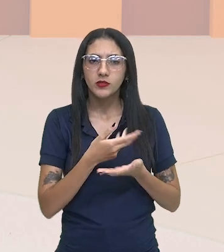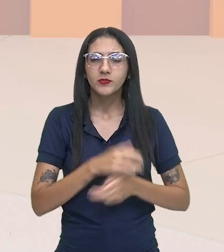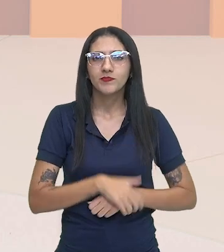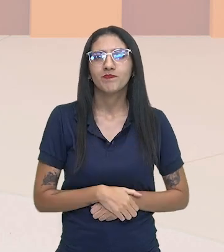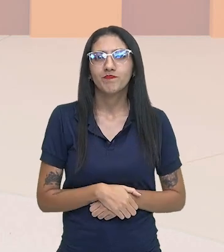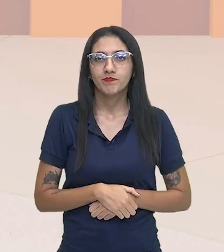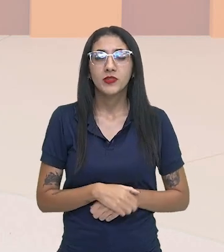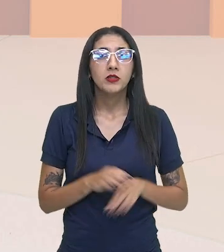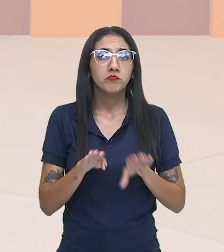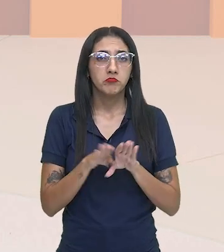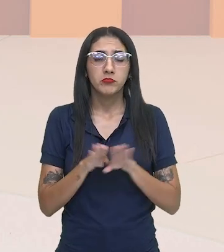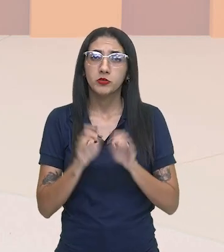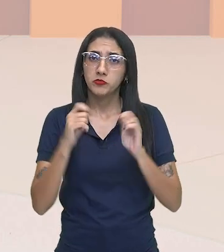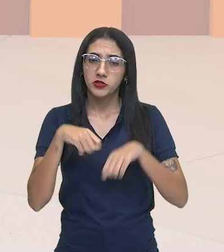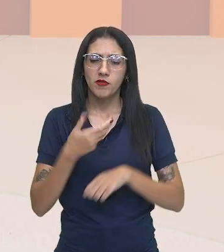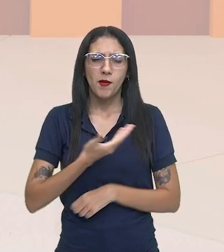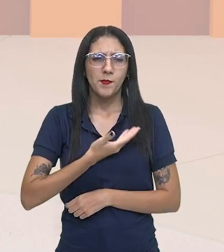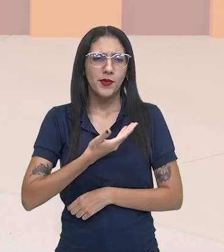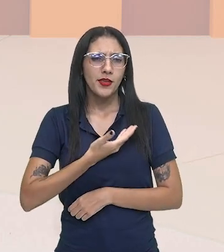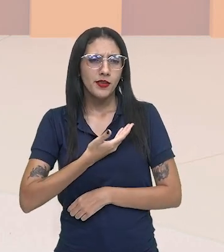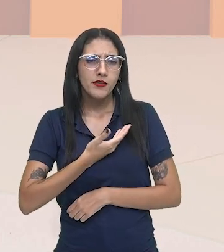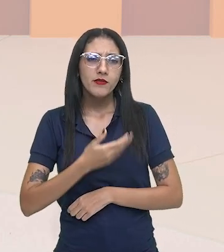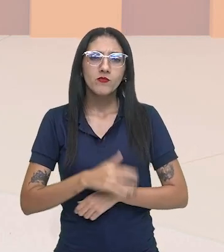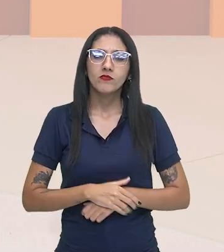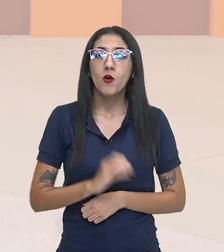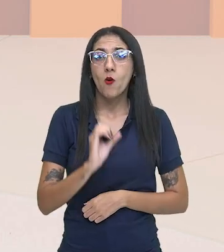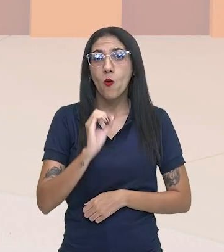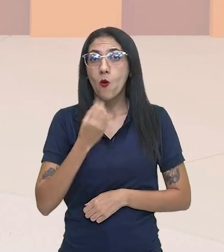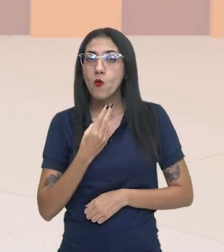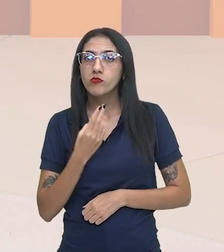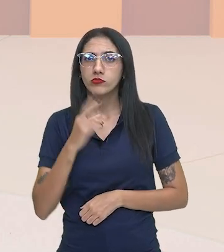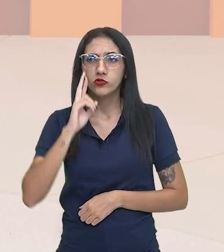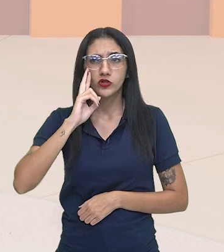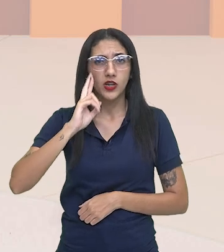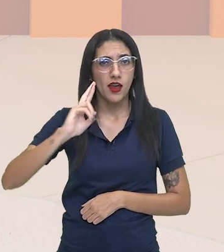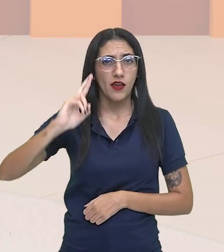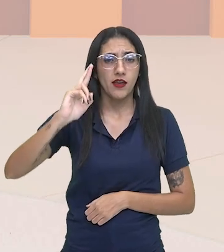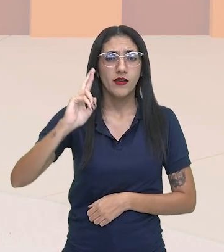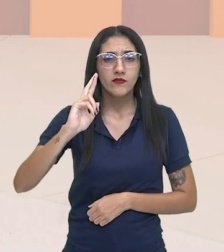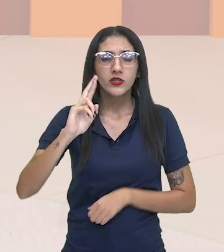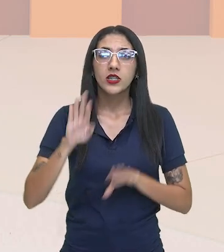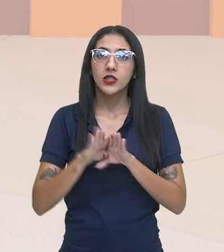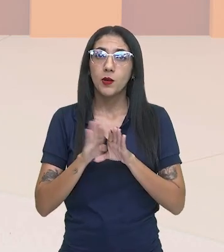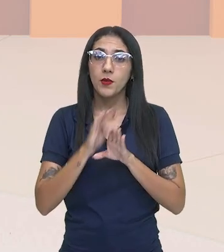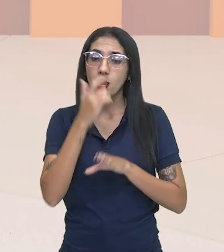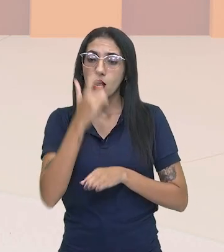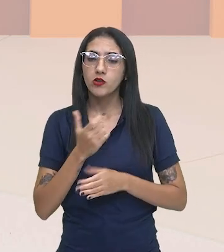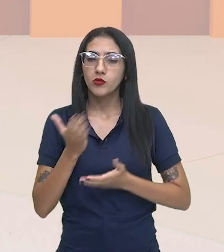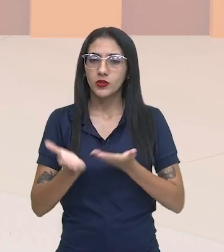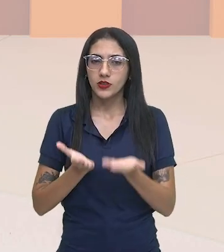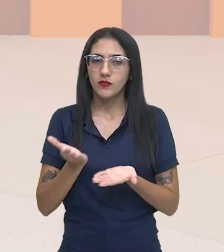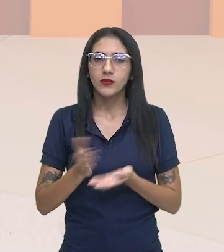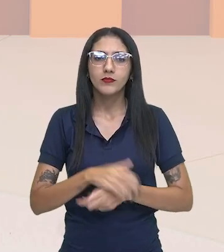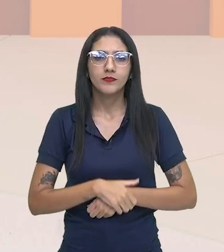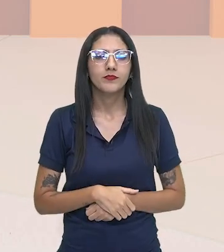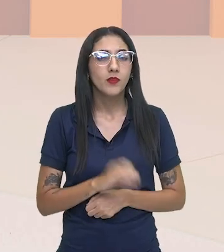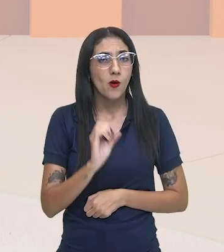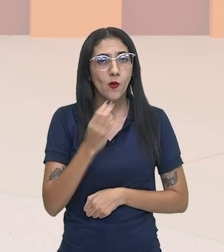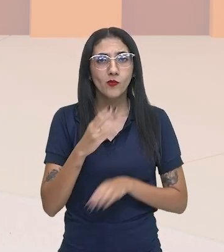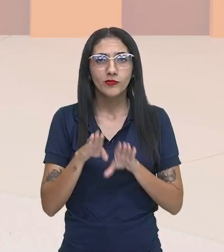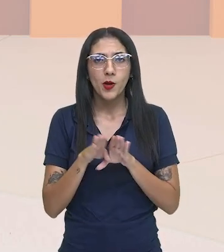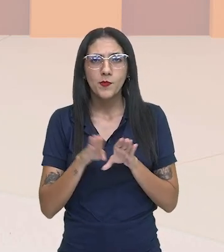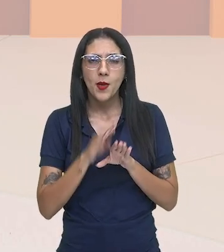na relação de amizade, nas relações entre patrão ou patrões e empregados e na relação